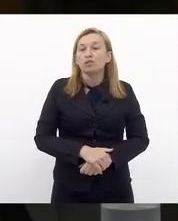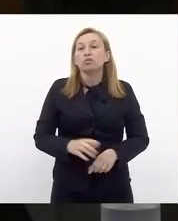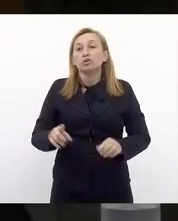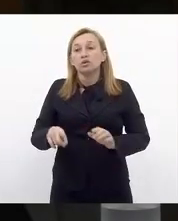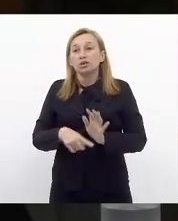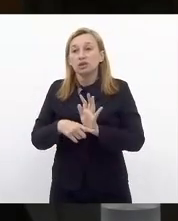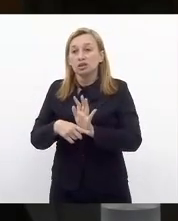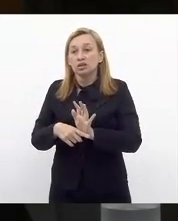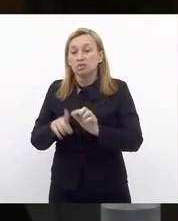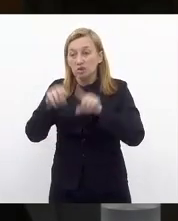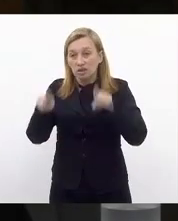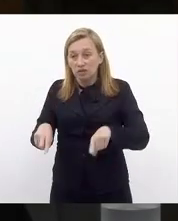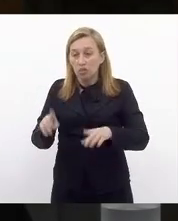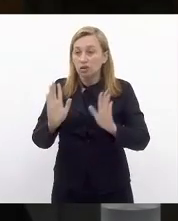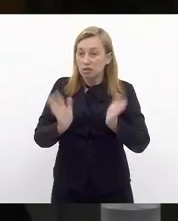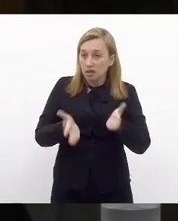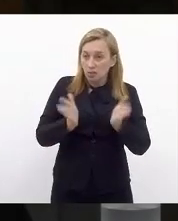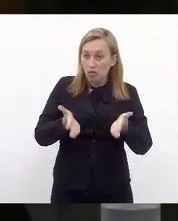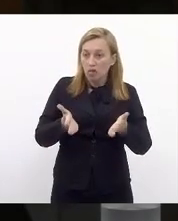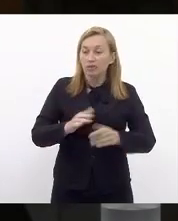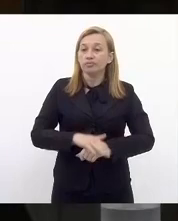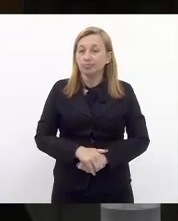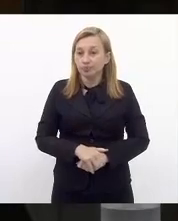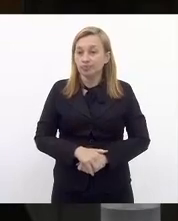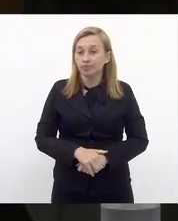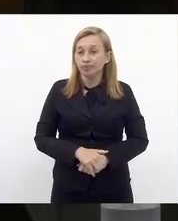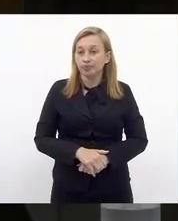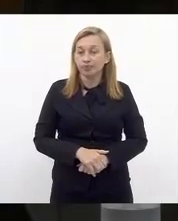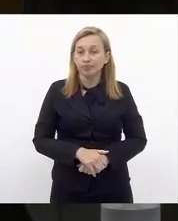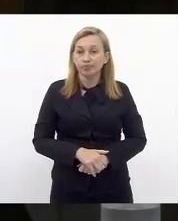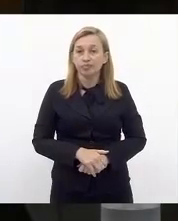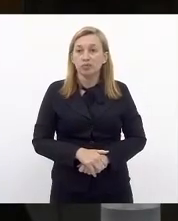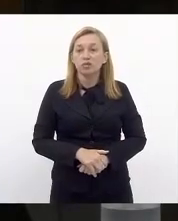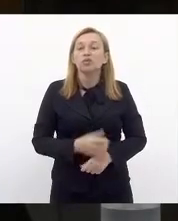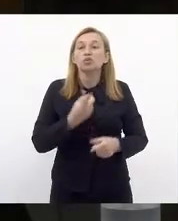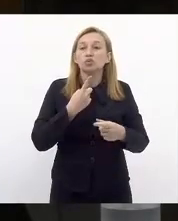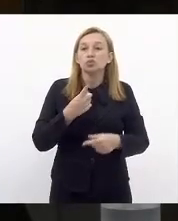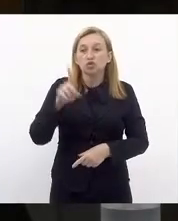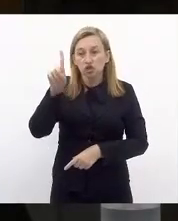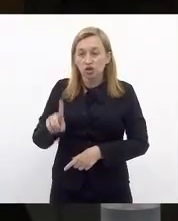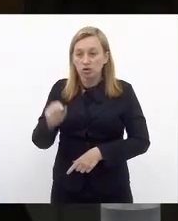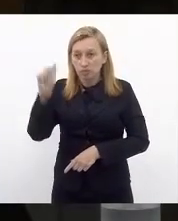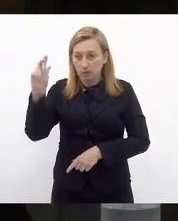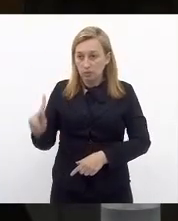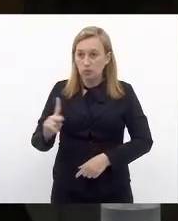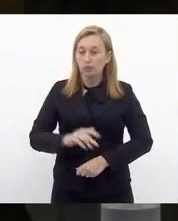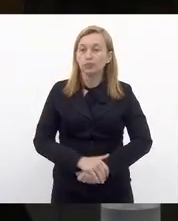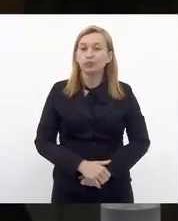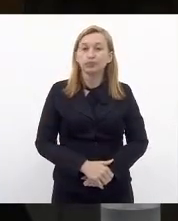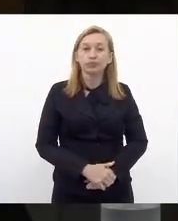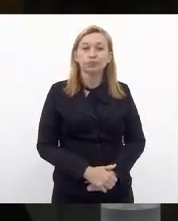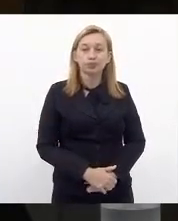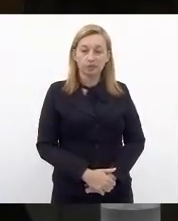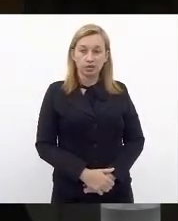Atuais servidores não criando uma distorção com que seria a expectativa do direito a aposentadoria